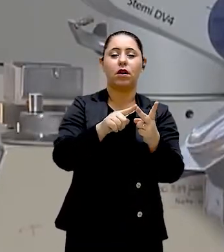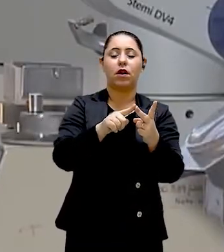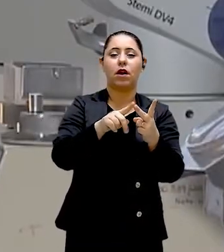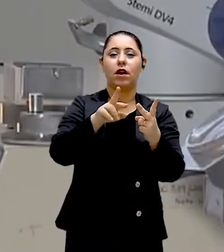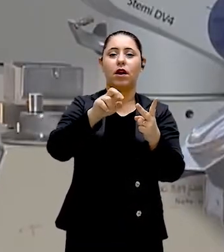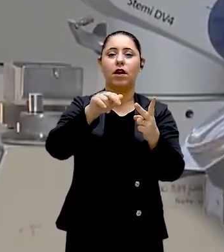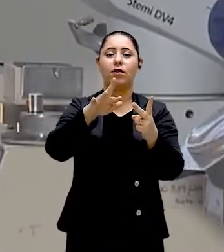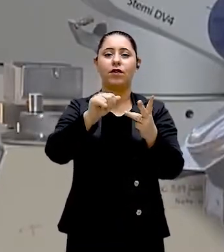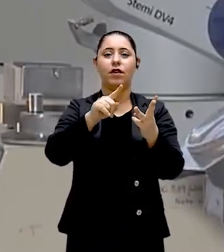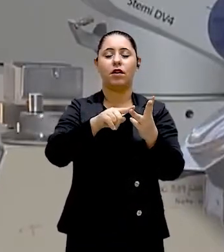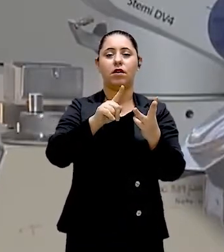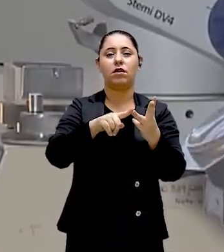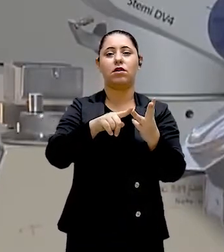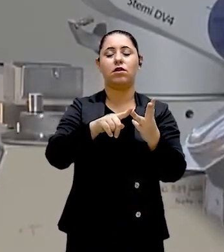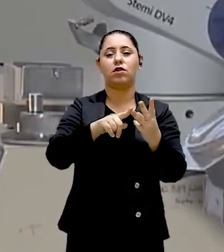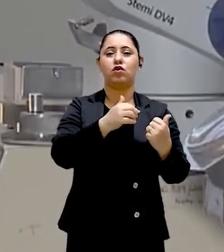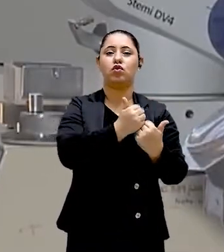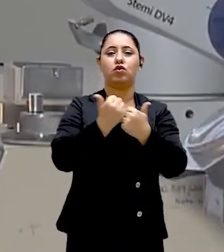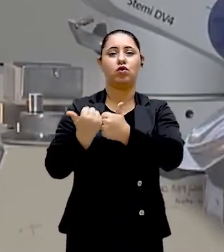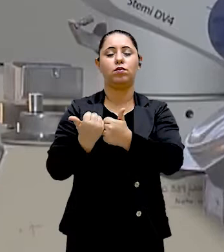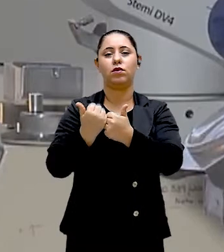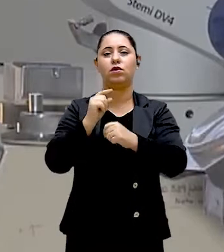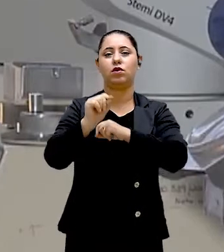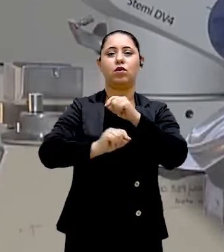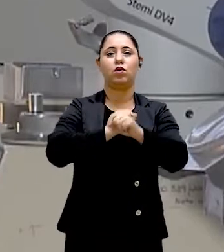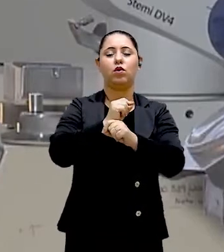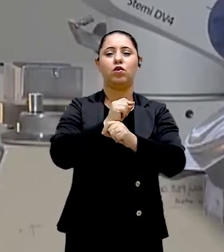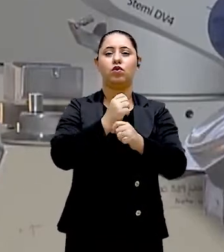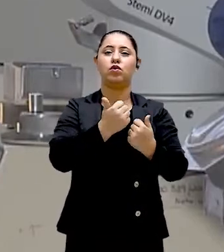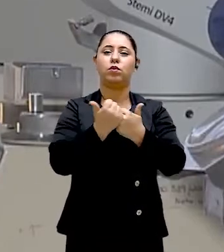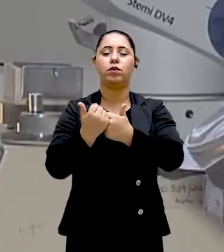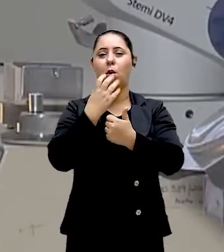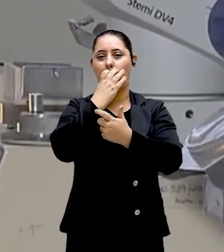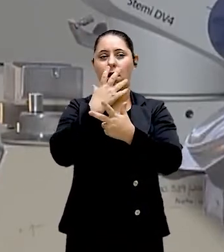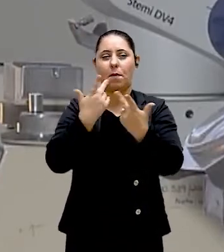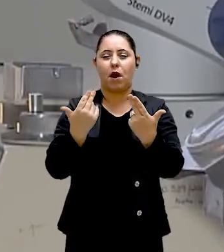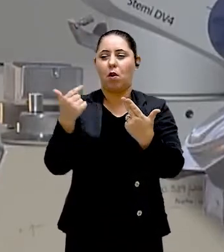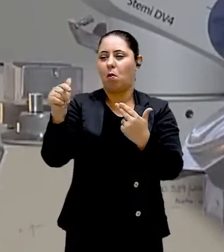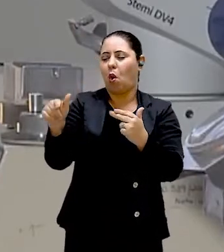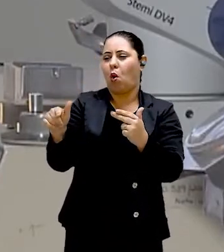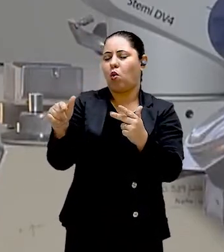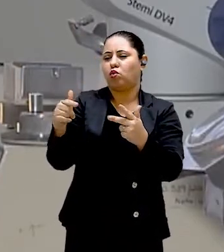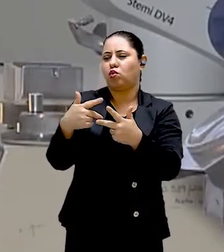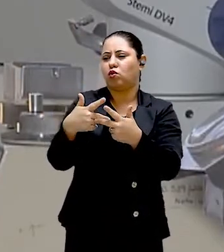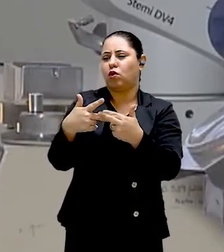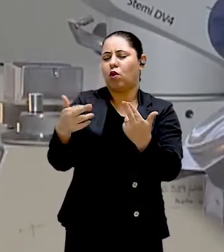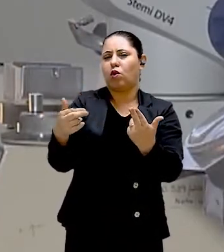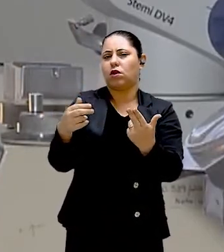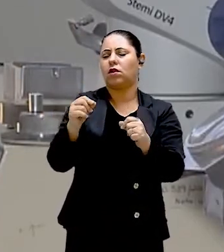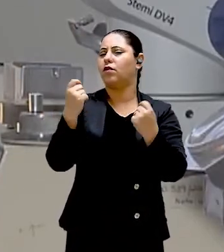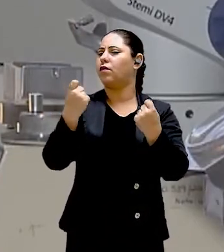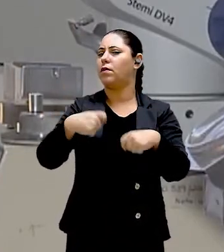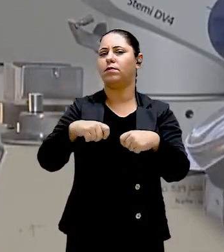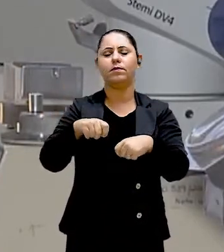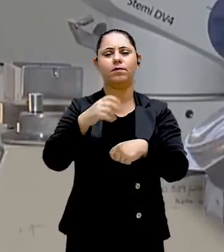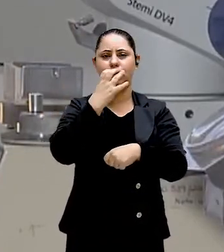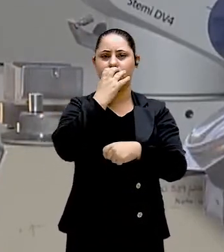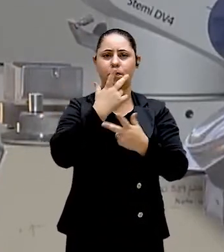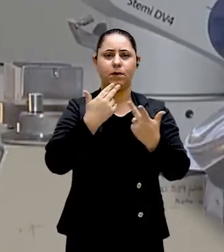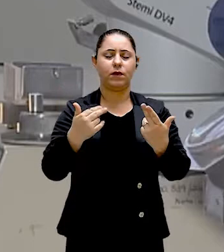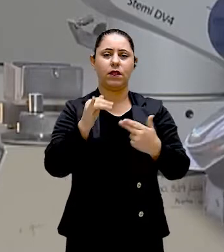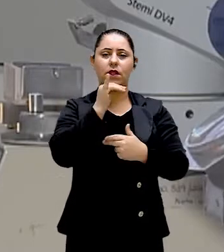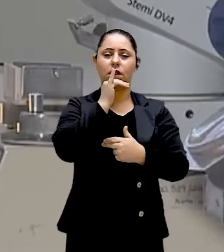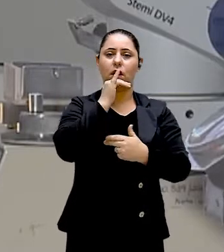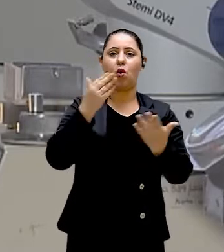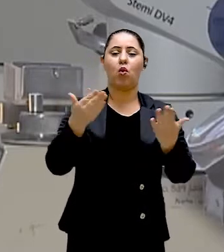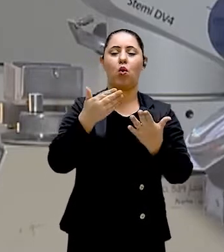R, que é o substituir, que então é substituir os animais por algum tipo de método que não vai utilizar animal. A gente tem hoje os testes